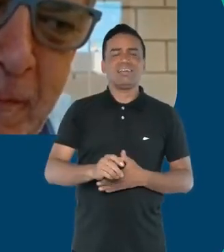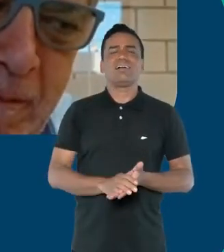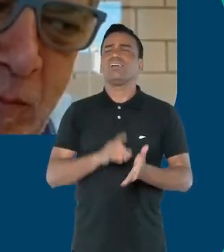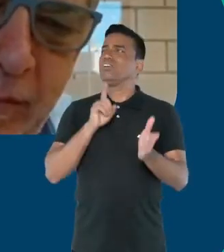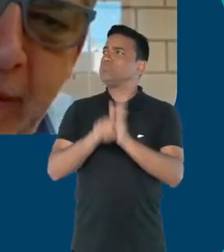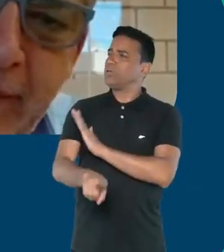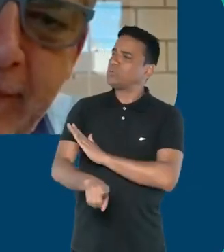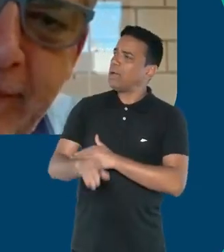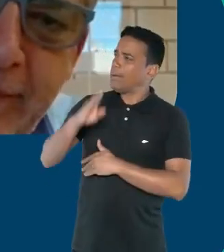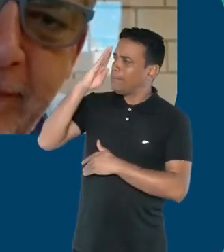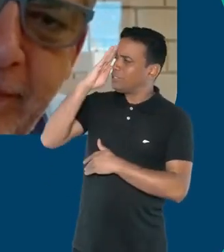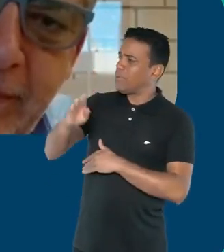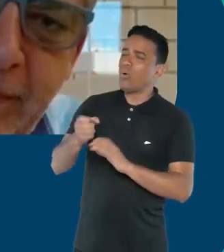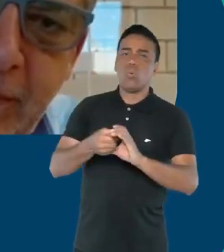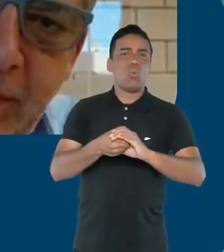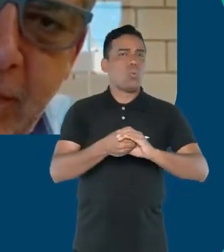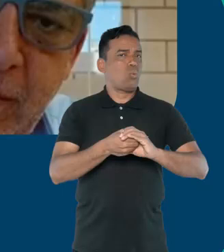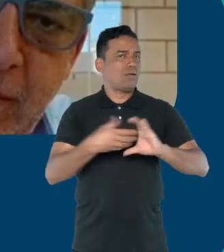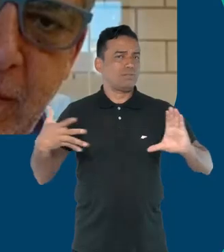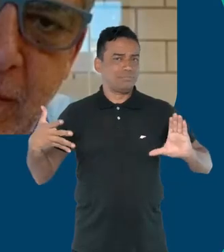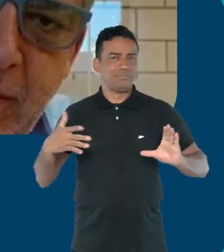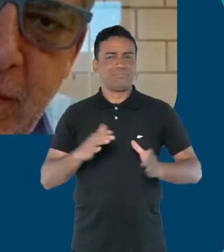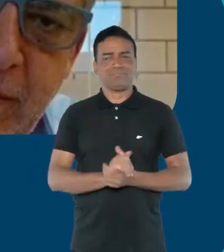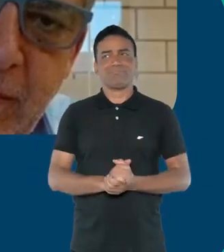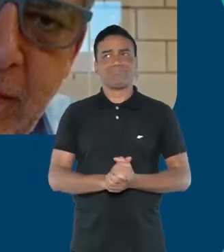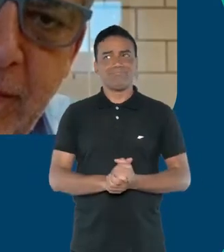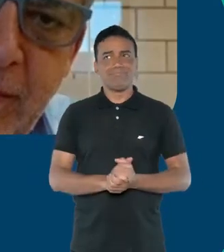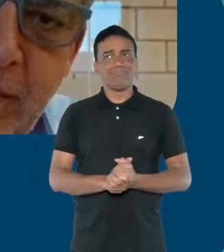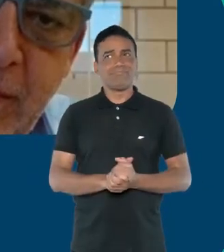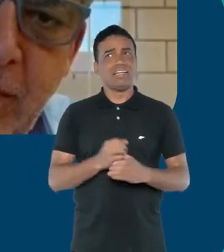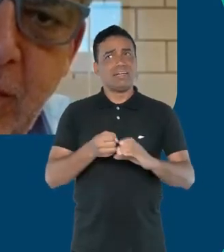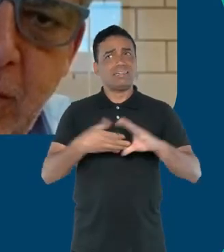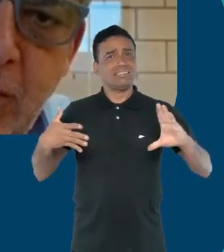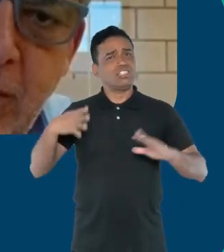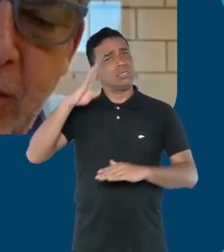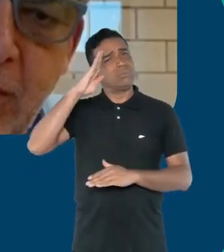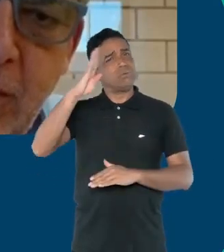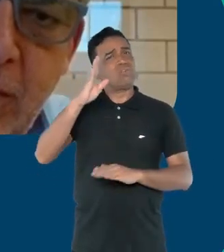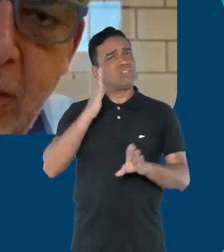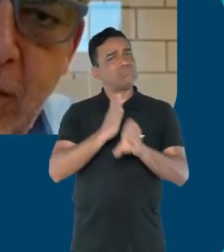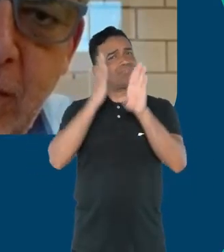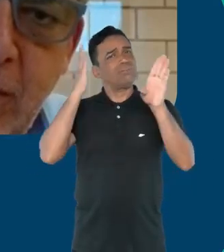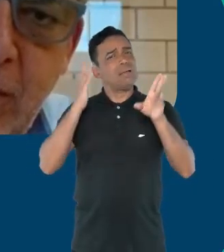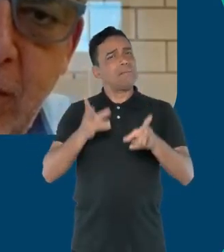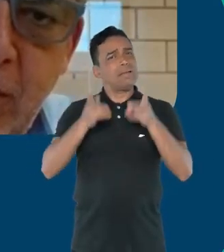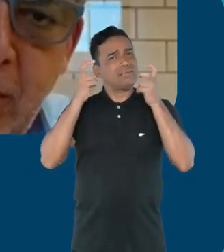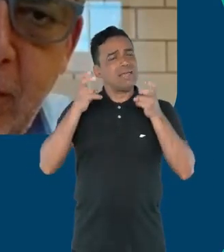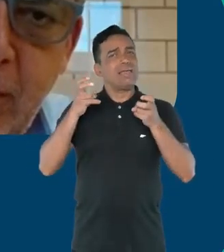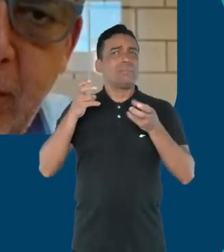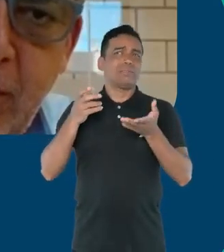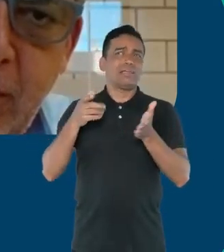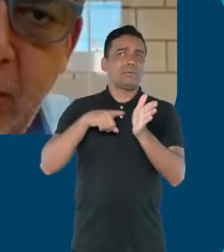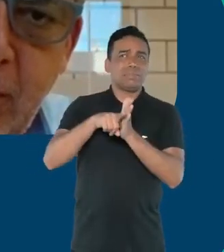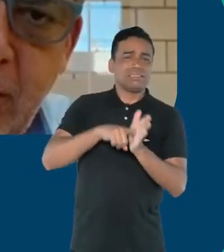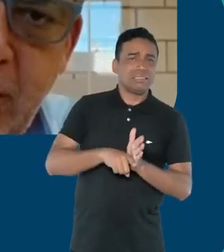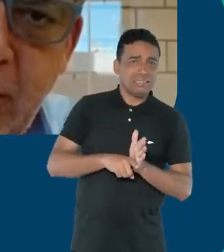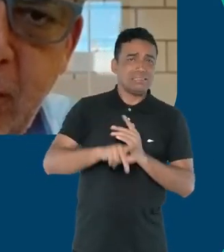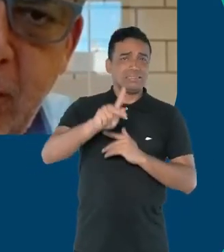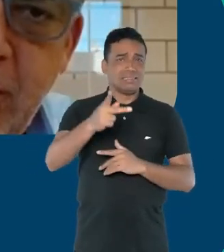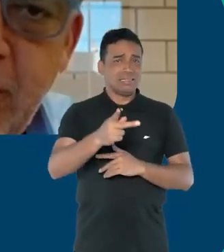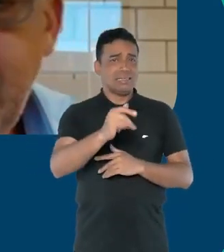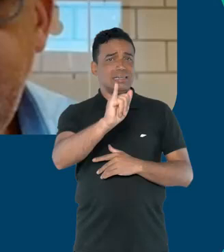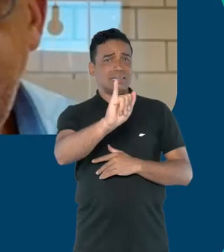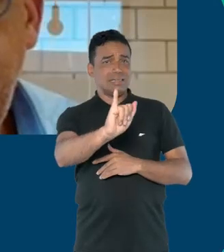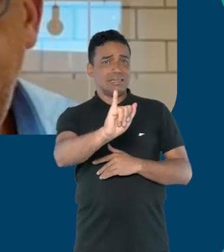que é talvez a principal característica que você encontra na obra do Hume para que ele